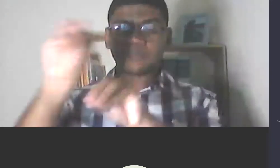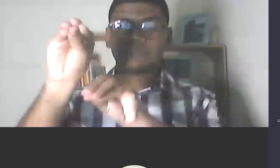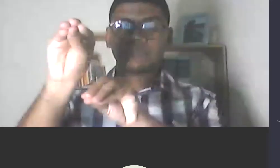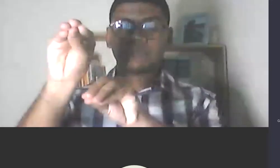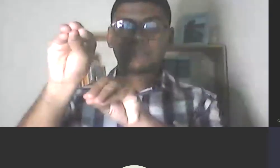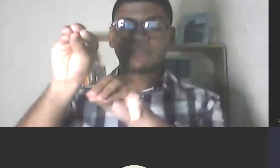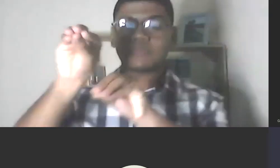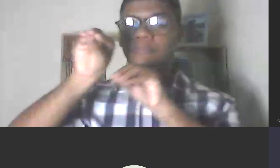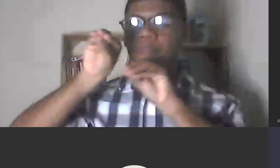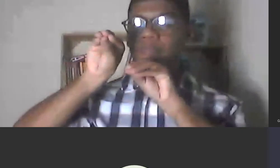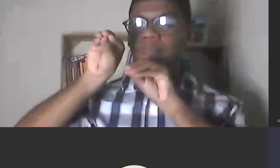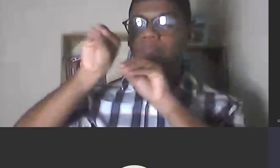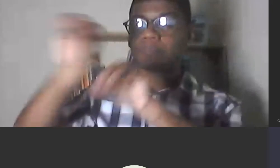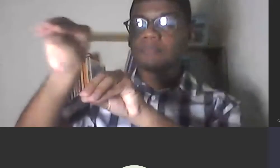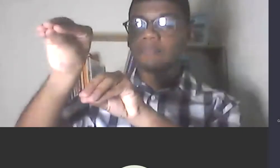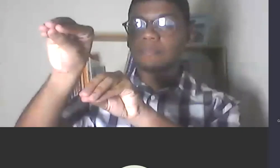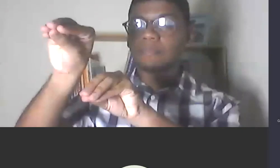Depois que eu como.